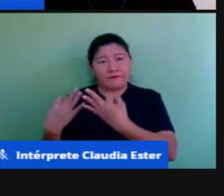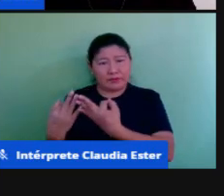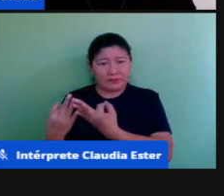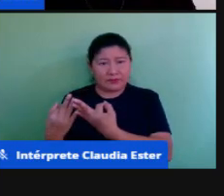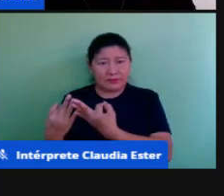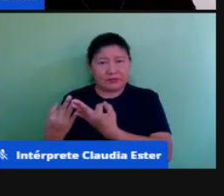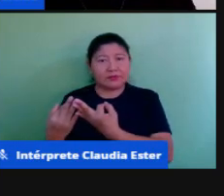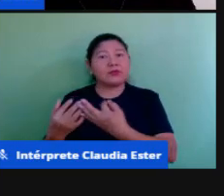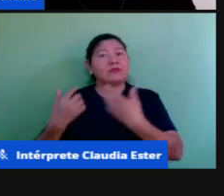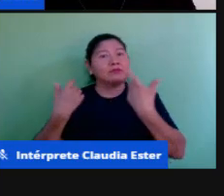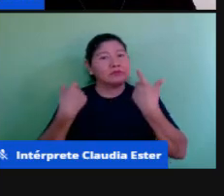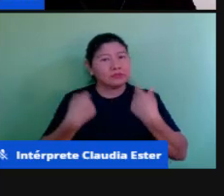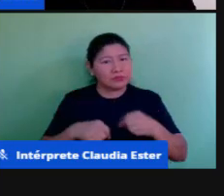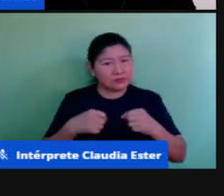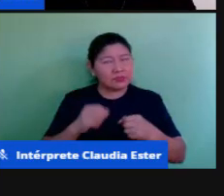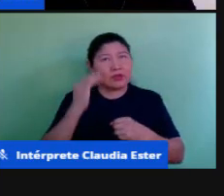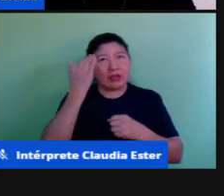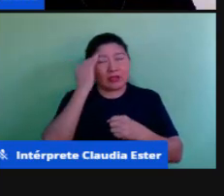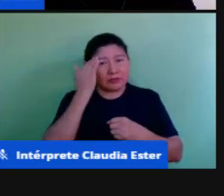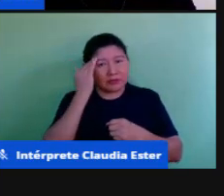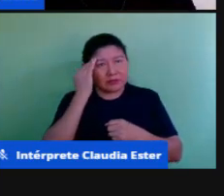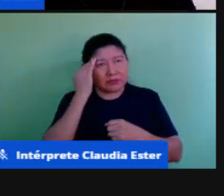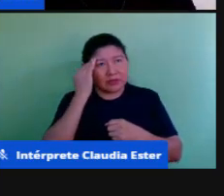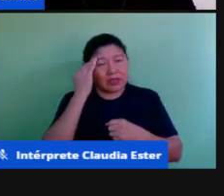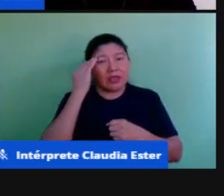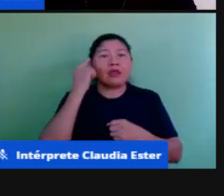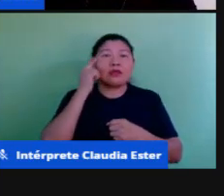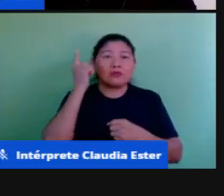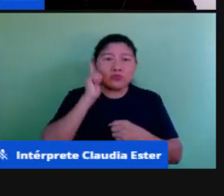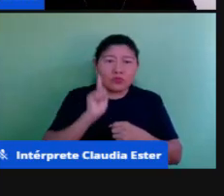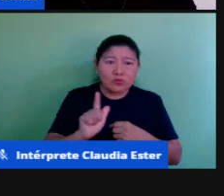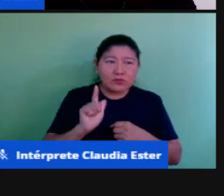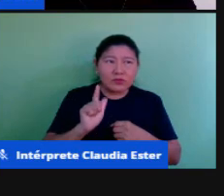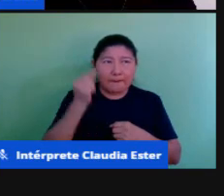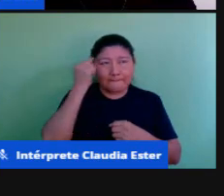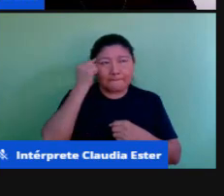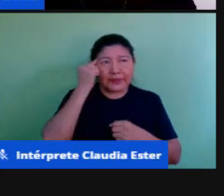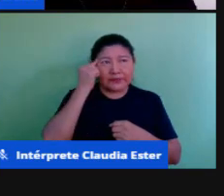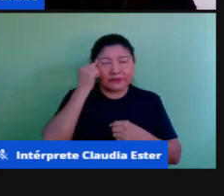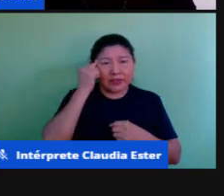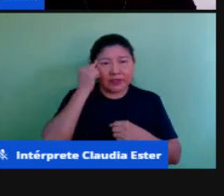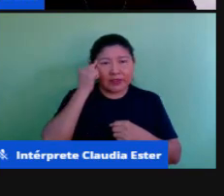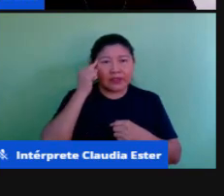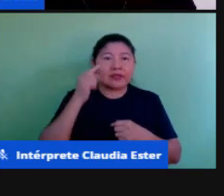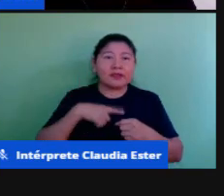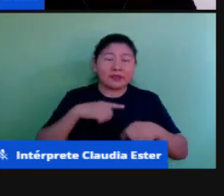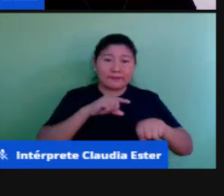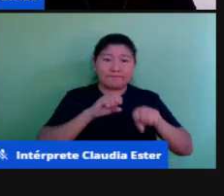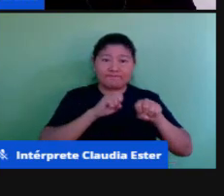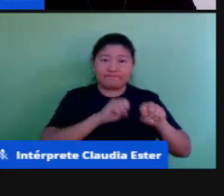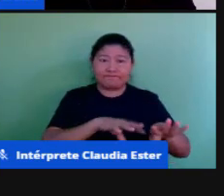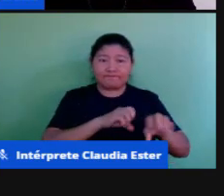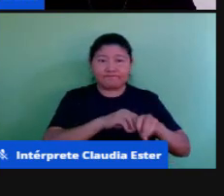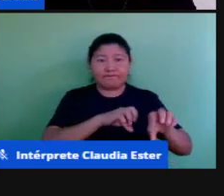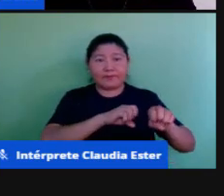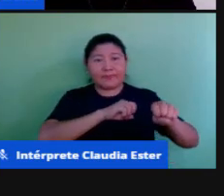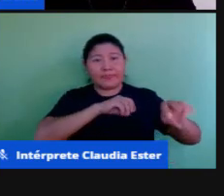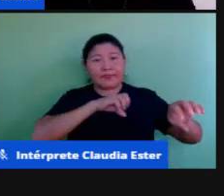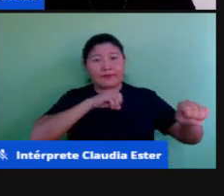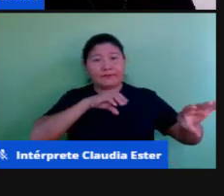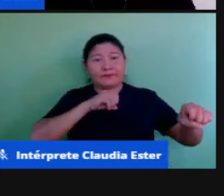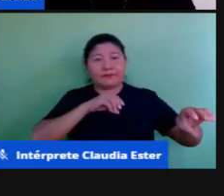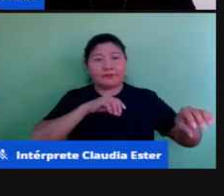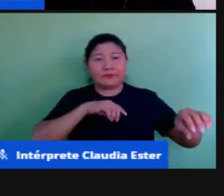que a proposta de agora, no ensino remoto, no contexto familiar, não é